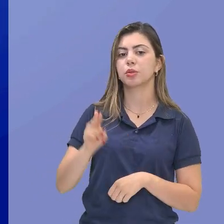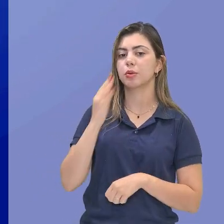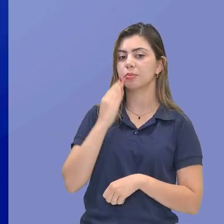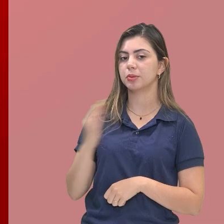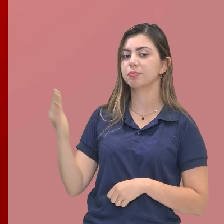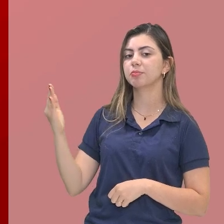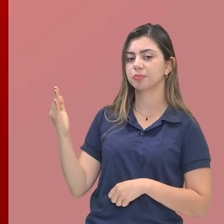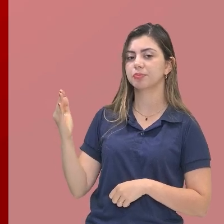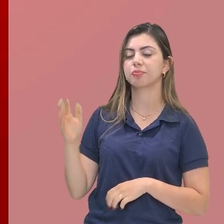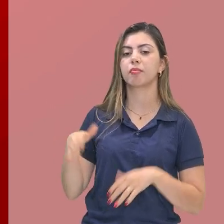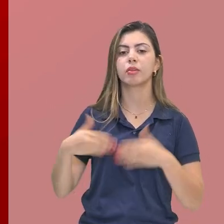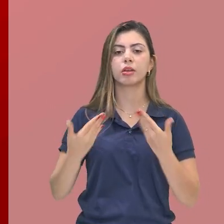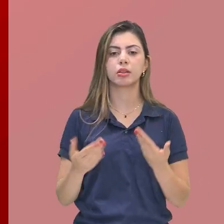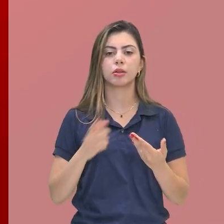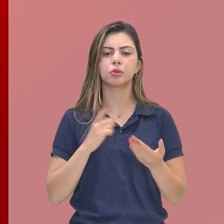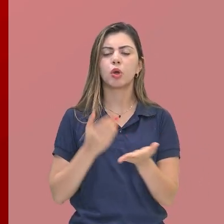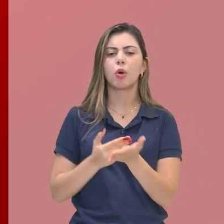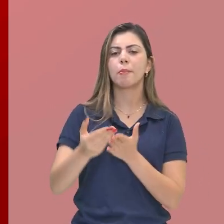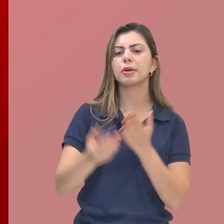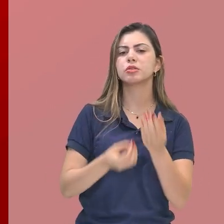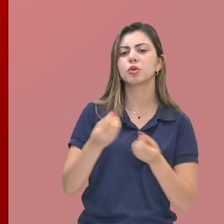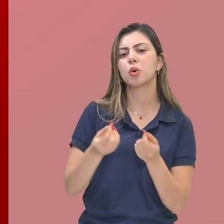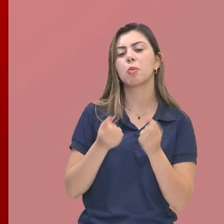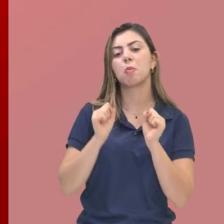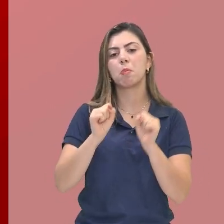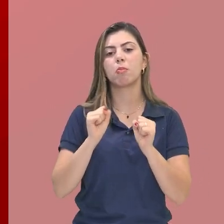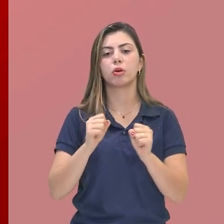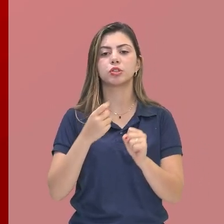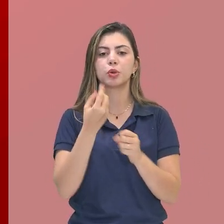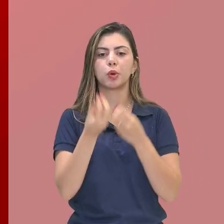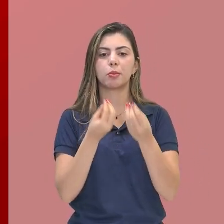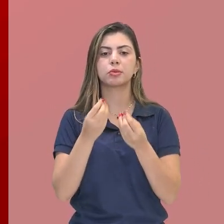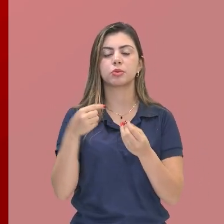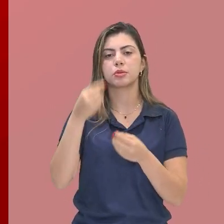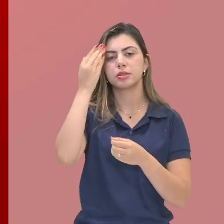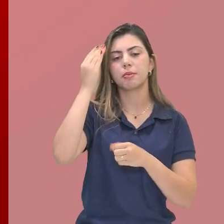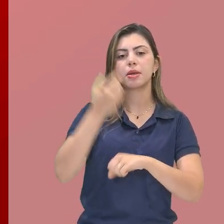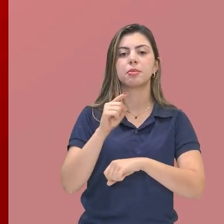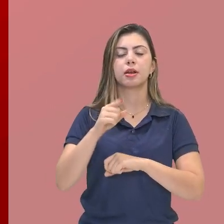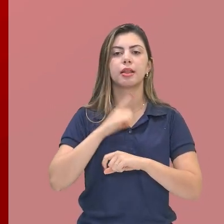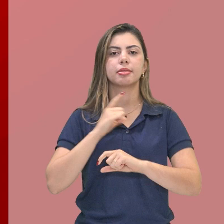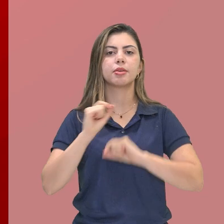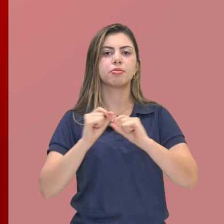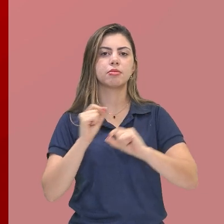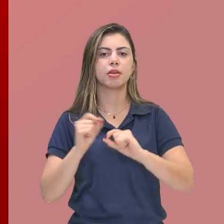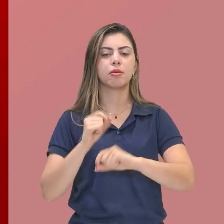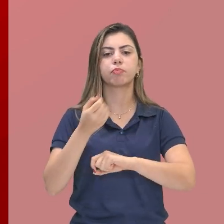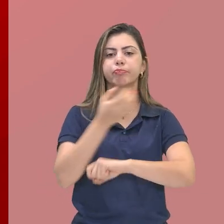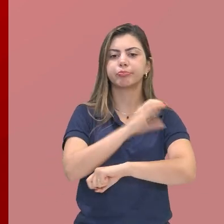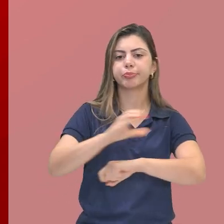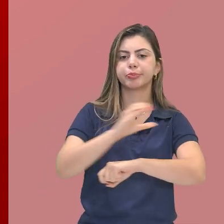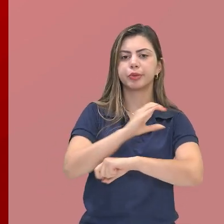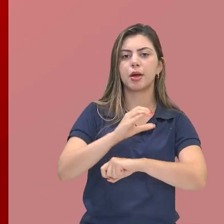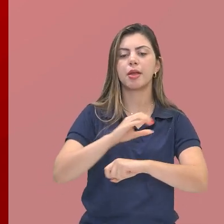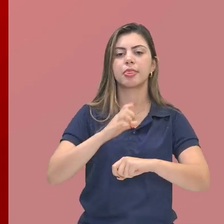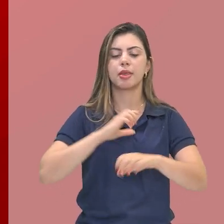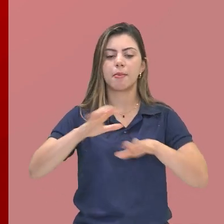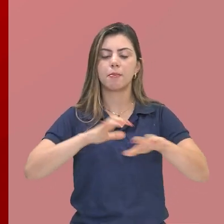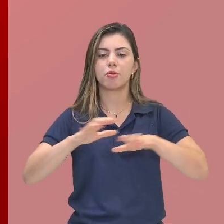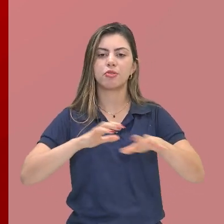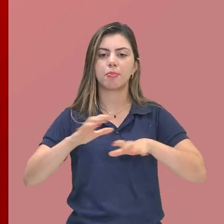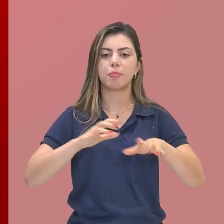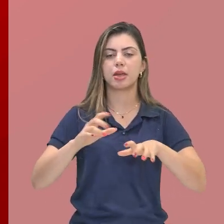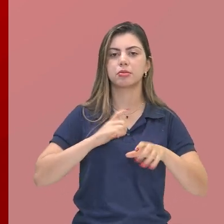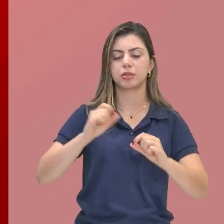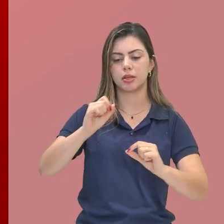de Lorentz. A origem dessa força pode ser explicada sabendo que uma carga elétrica em movimento gera campo magnético e este interage